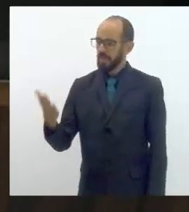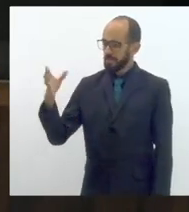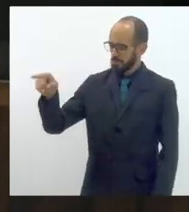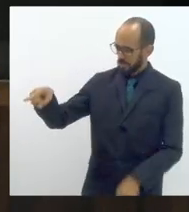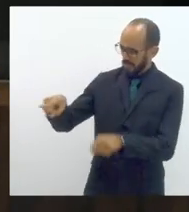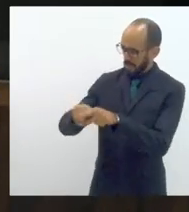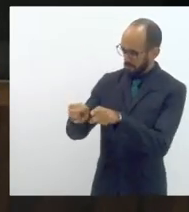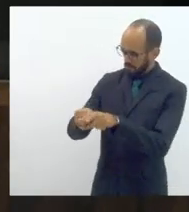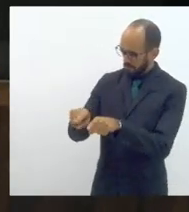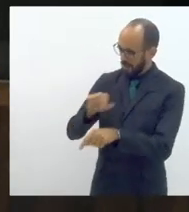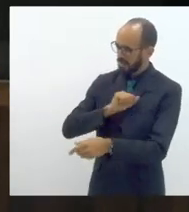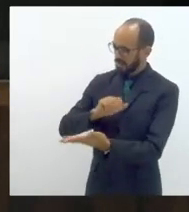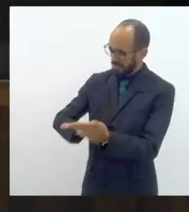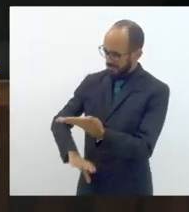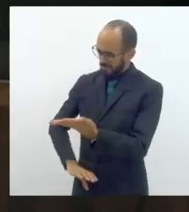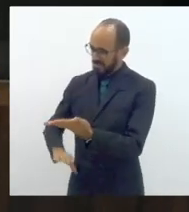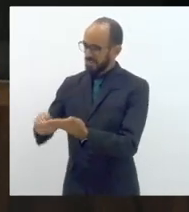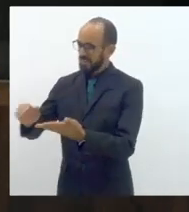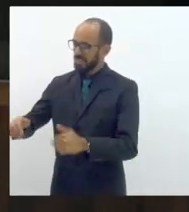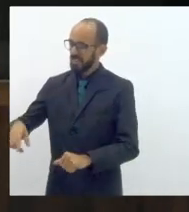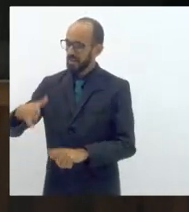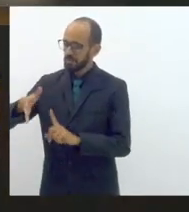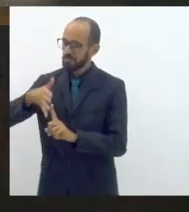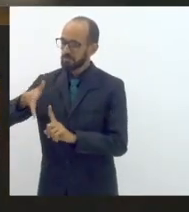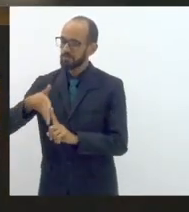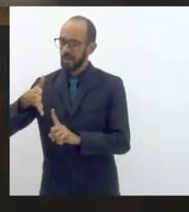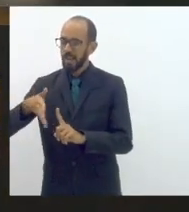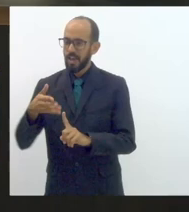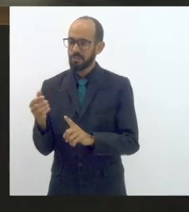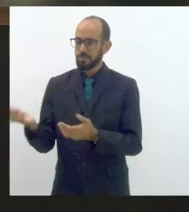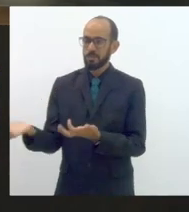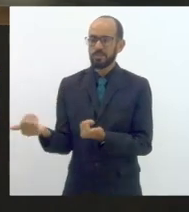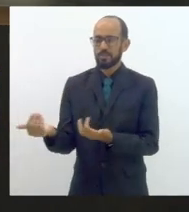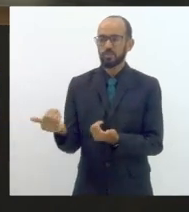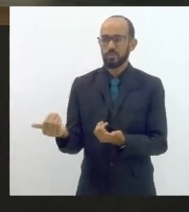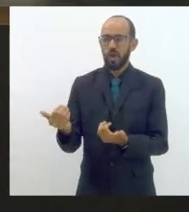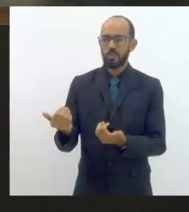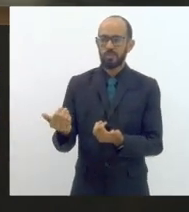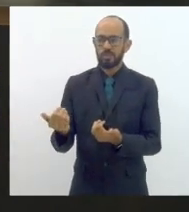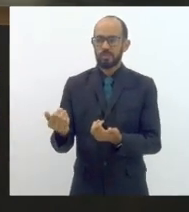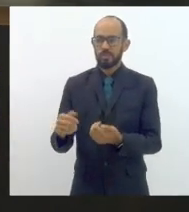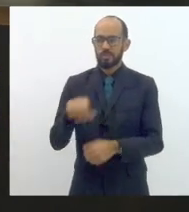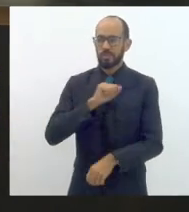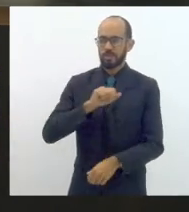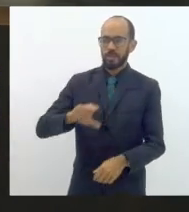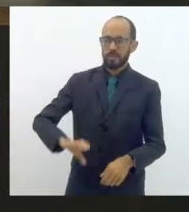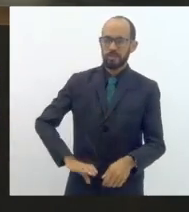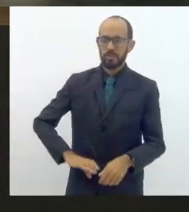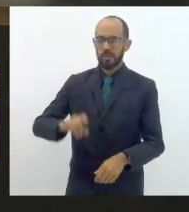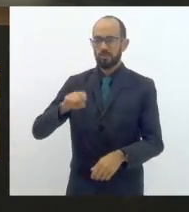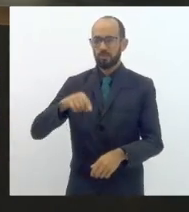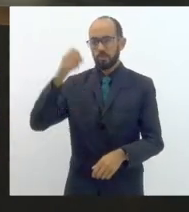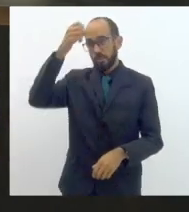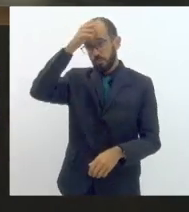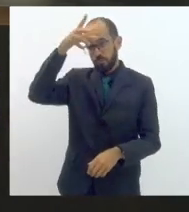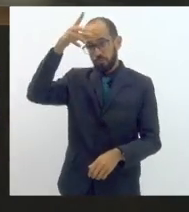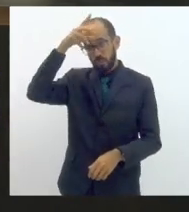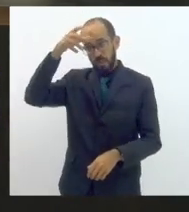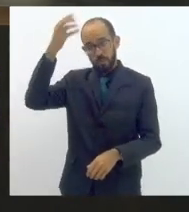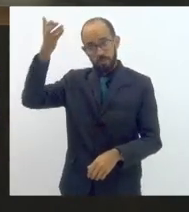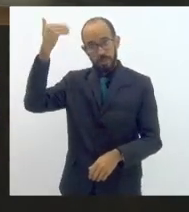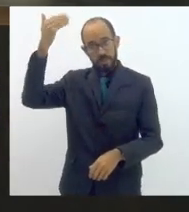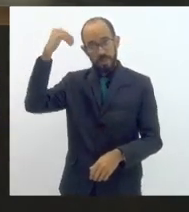pouco de você, algumas palavras de inspiração para essa juventude. André foi prefeito de um município da Baixada